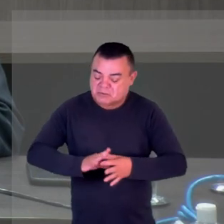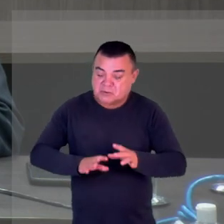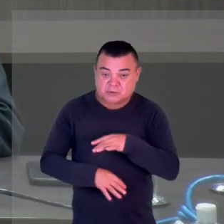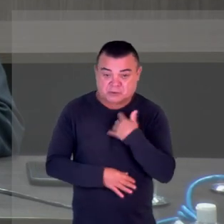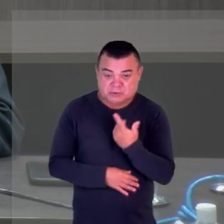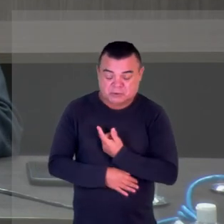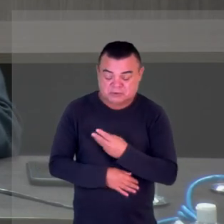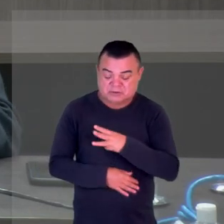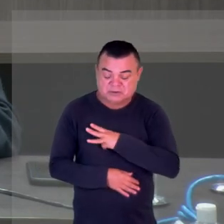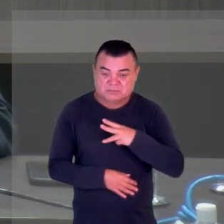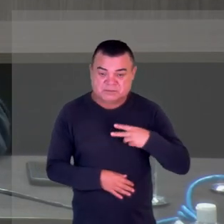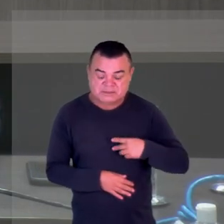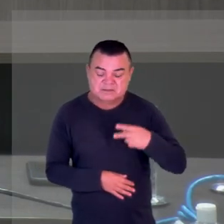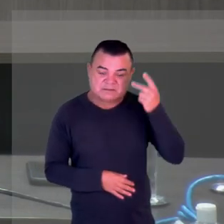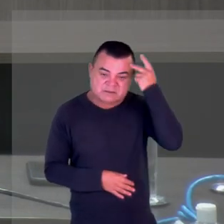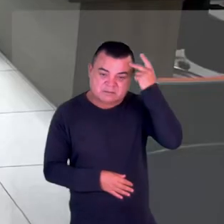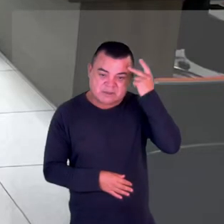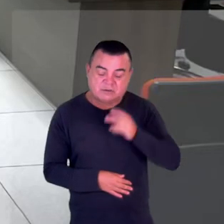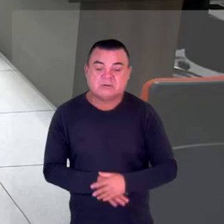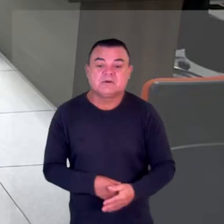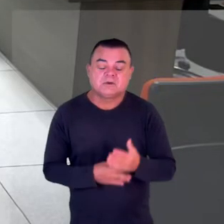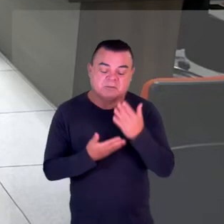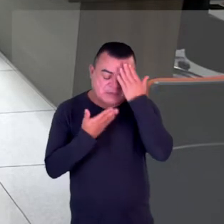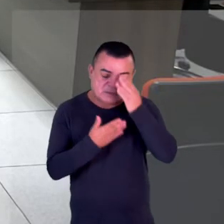pela oportunidade de estarmos aqui